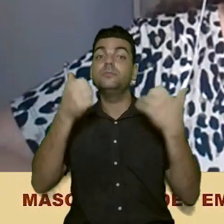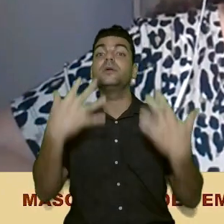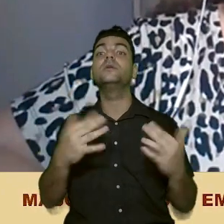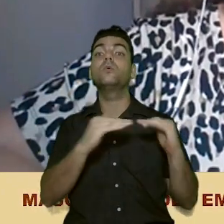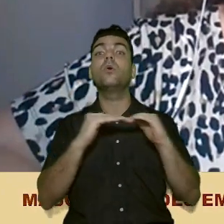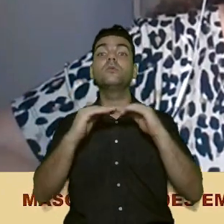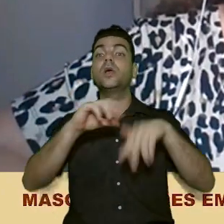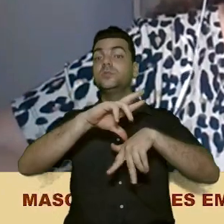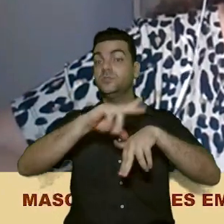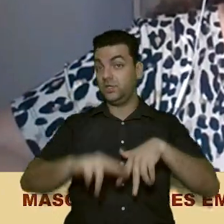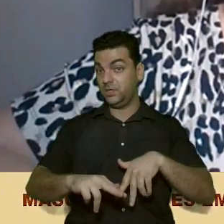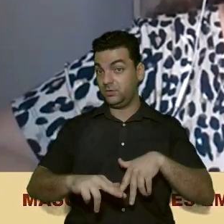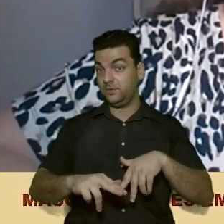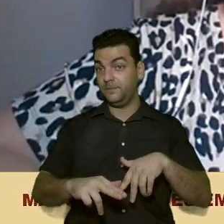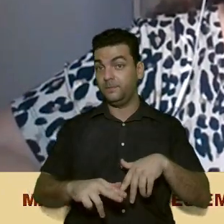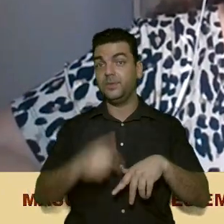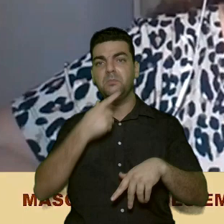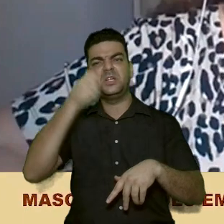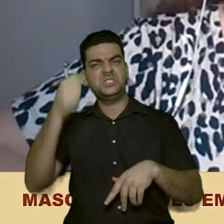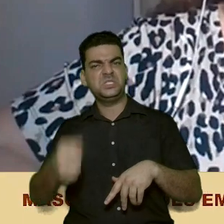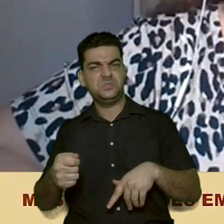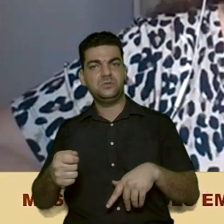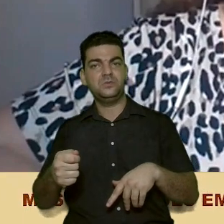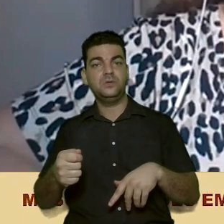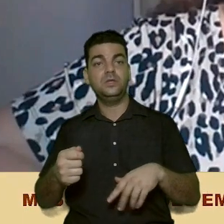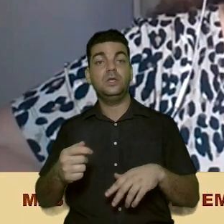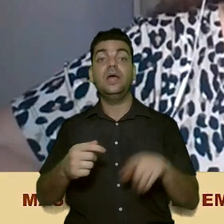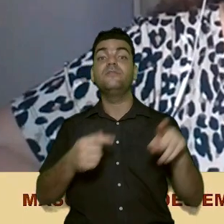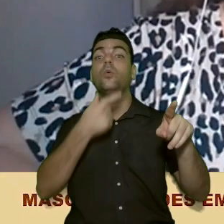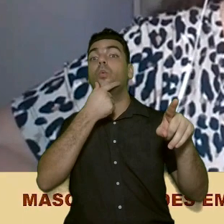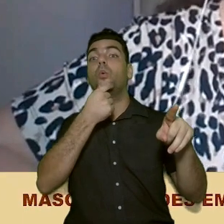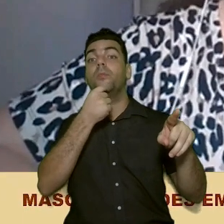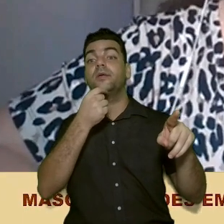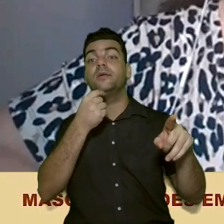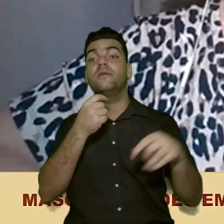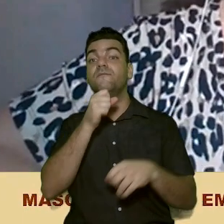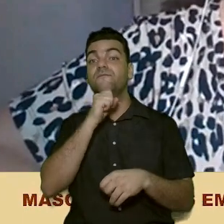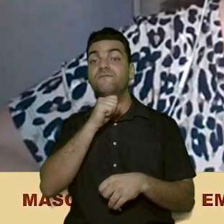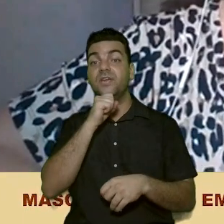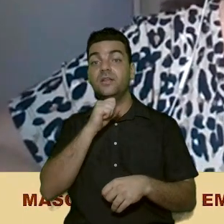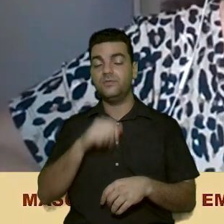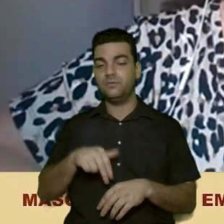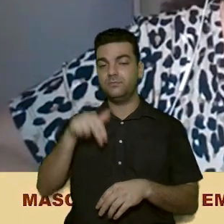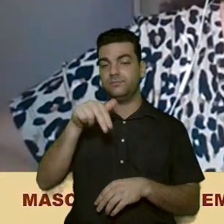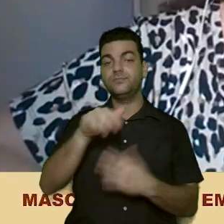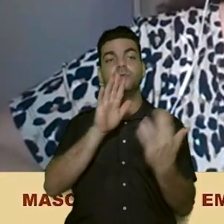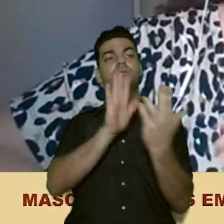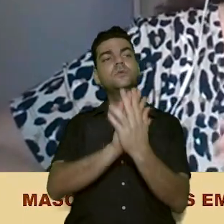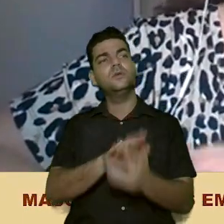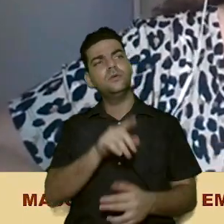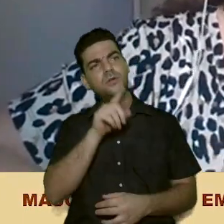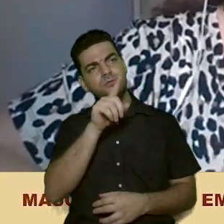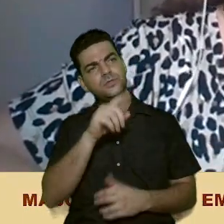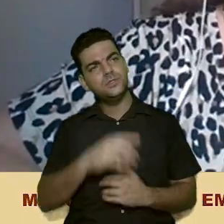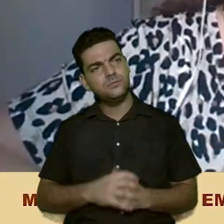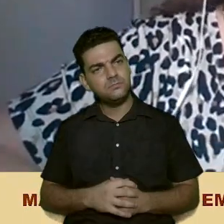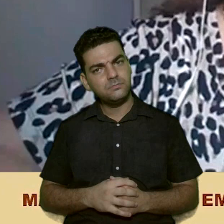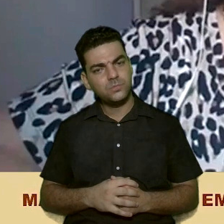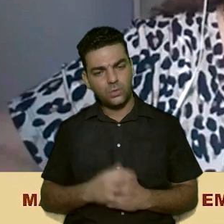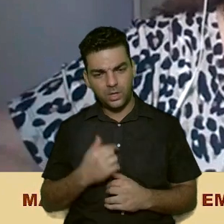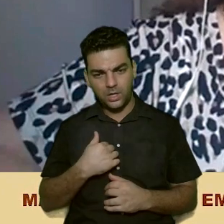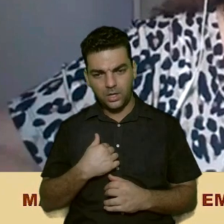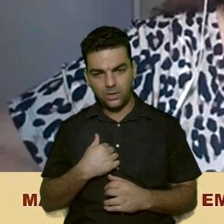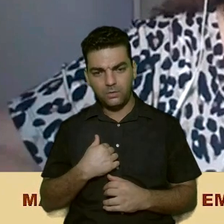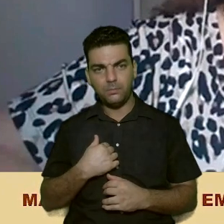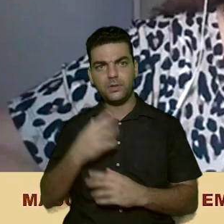de gênero, né, sobre machismo, um homem velho chegar para ela e falar sinceramente, ele falou assim, pô, então quer dizer que eu não